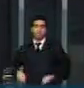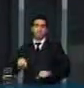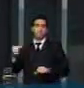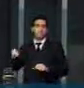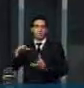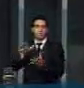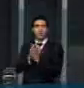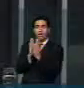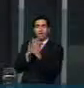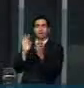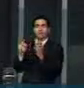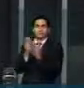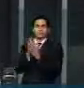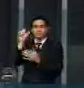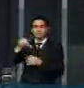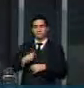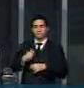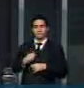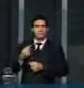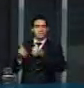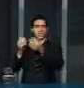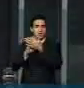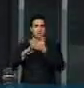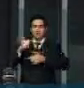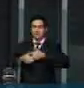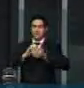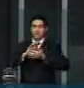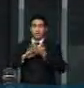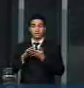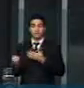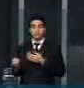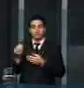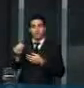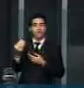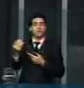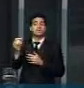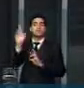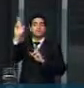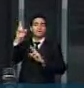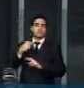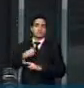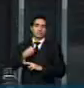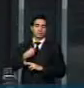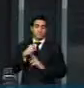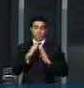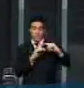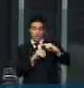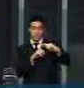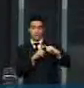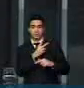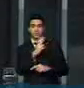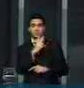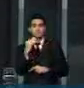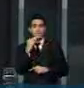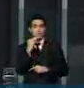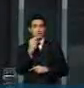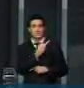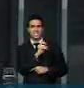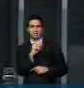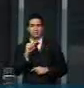espiritual, e trazendo essas pessoas uma novidade de vida. Essa igreja que hoje tem mais de 2 milhões e 500 mil